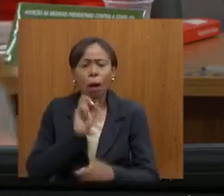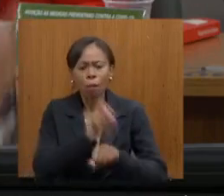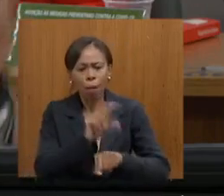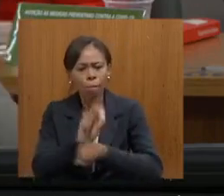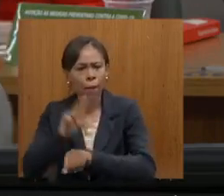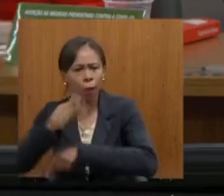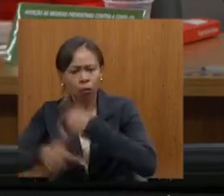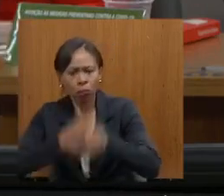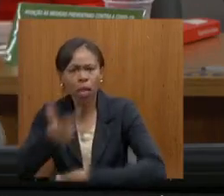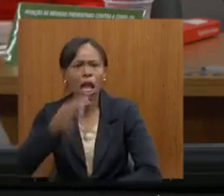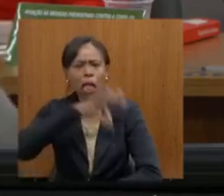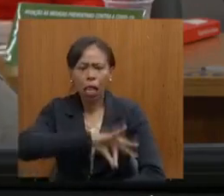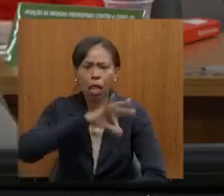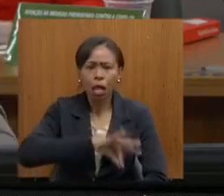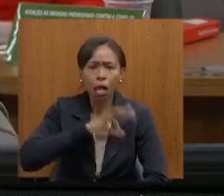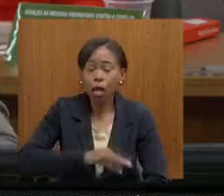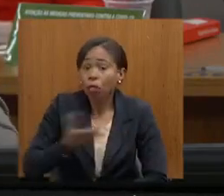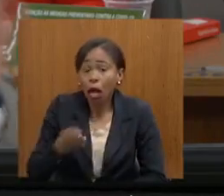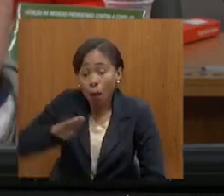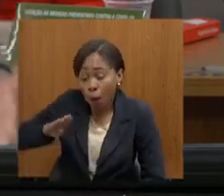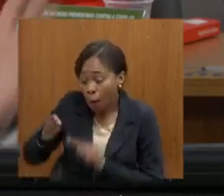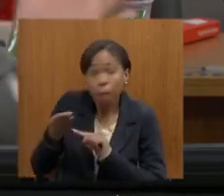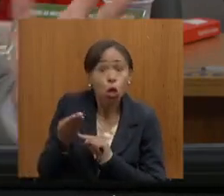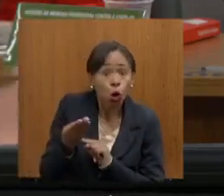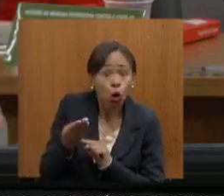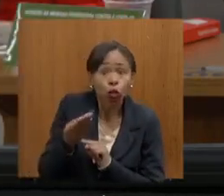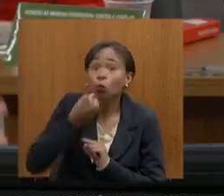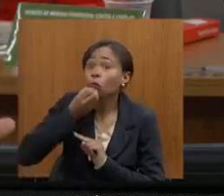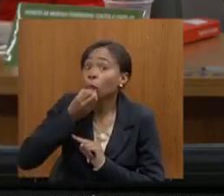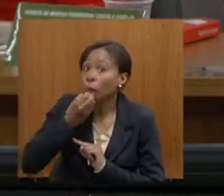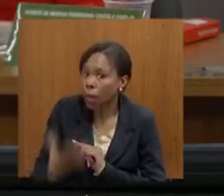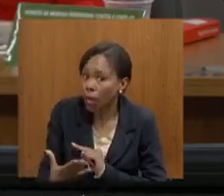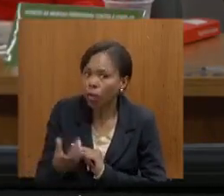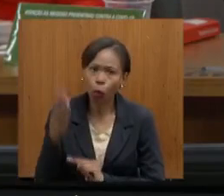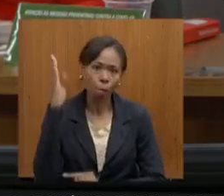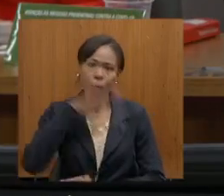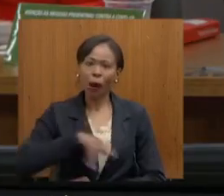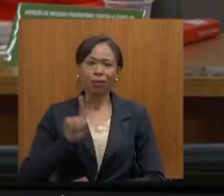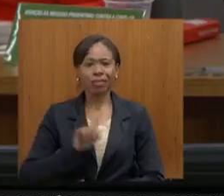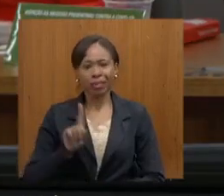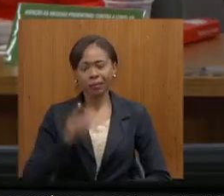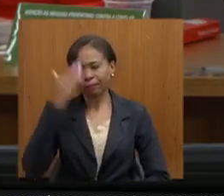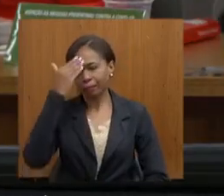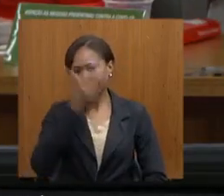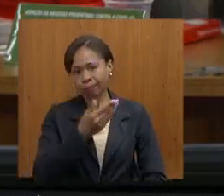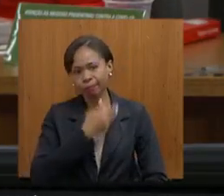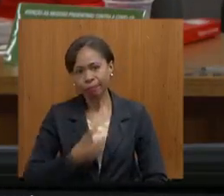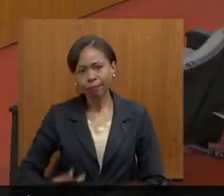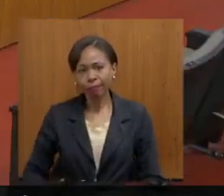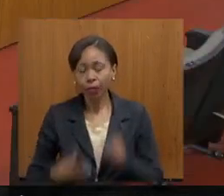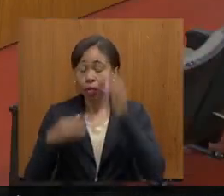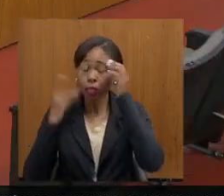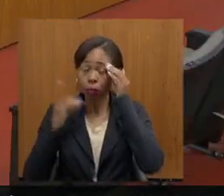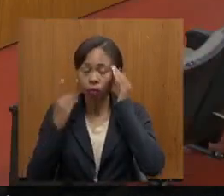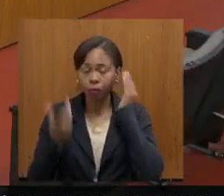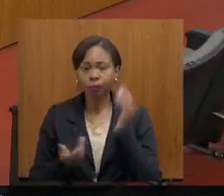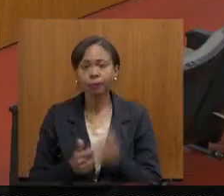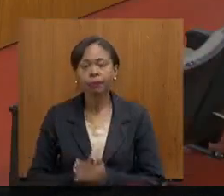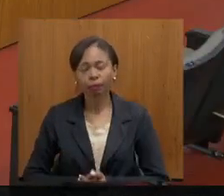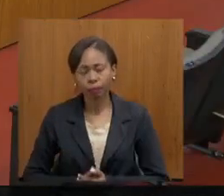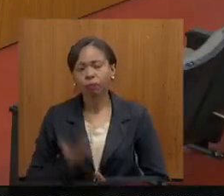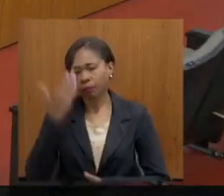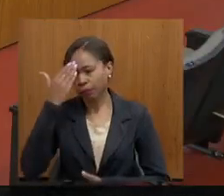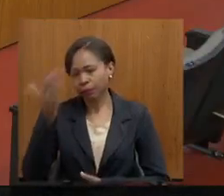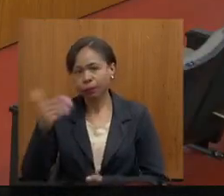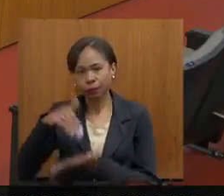emprego e renda ou seja são os bilhões do bem e não os milhões do Mal obrigado e agradecemos ao